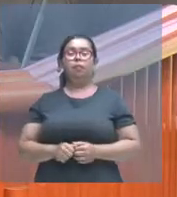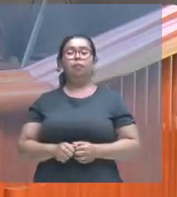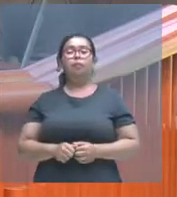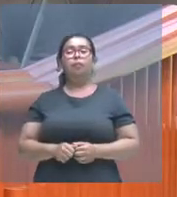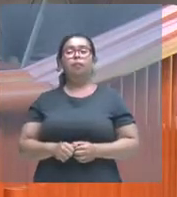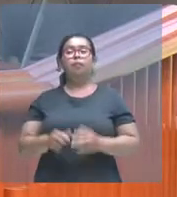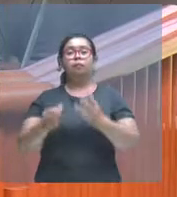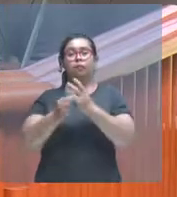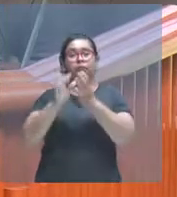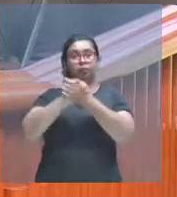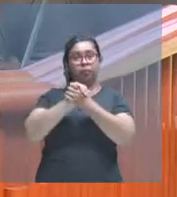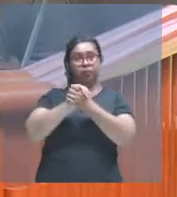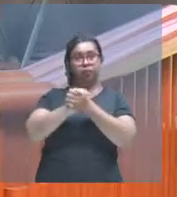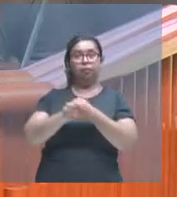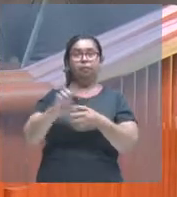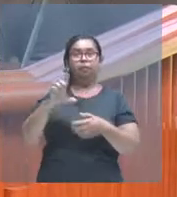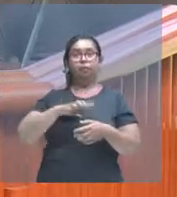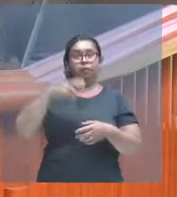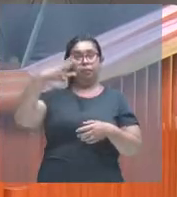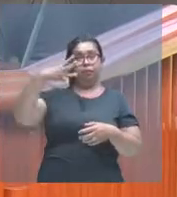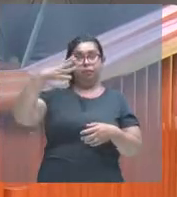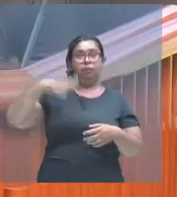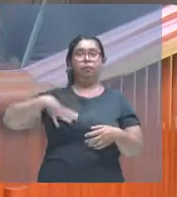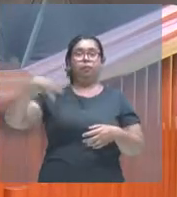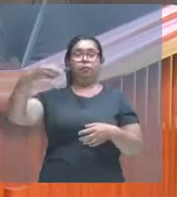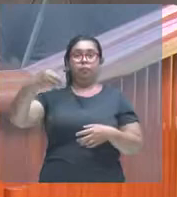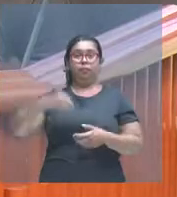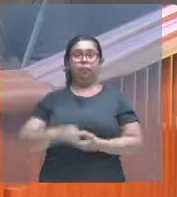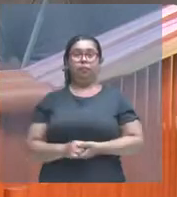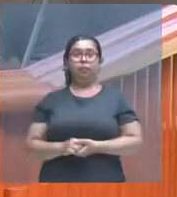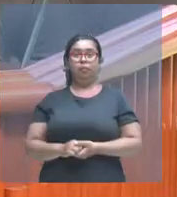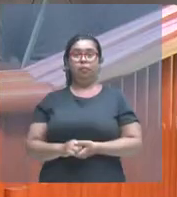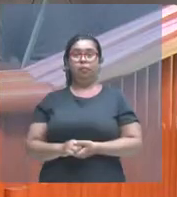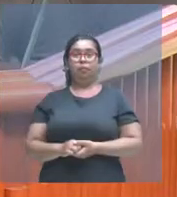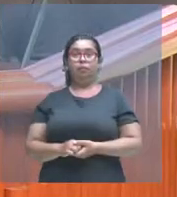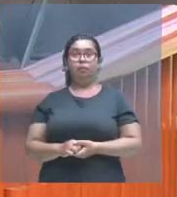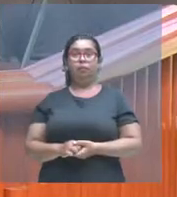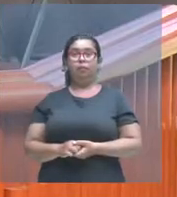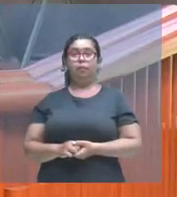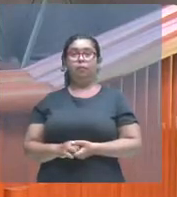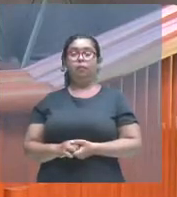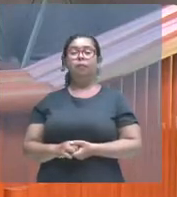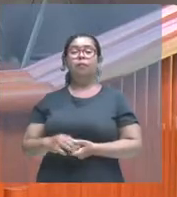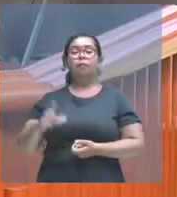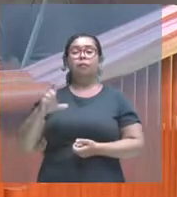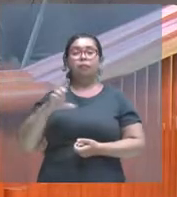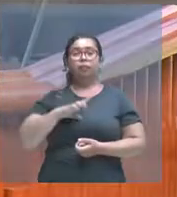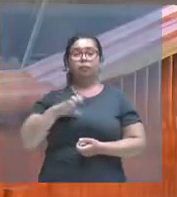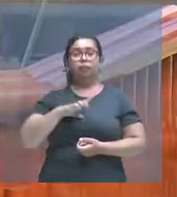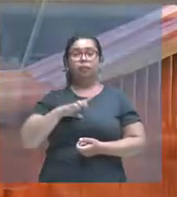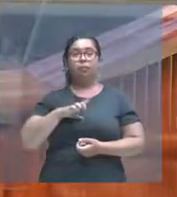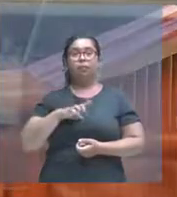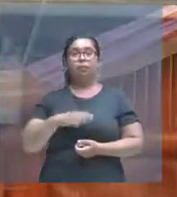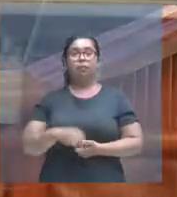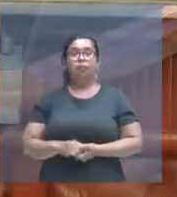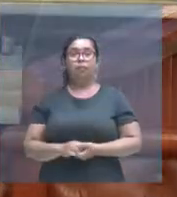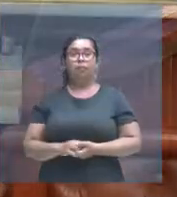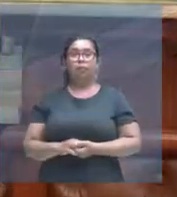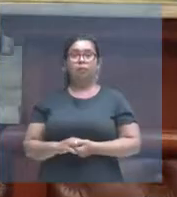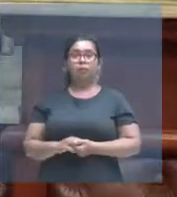nasceram Senise, Elton e Vanise, avô da Naara, da Thaís Helena e do